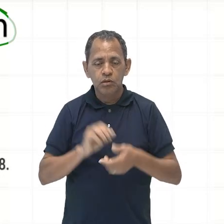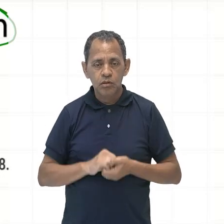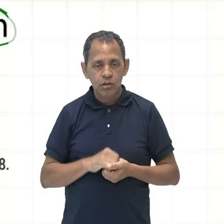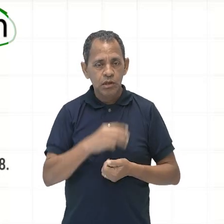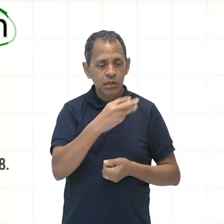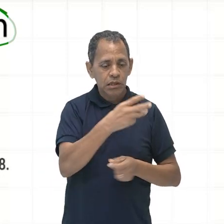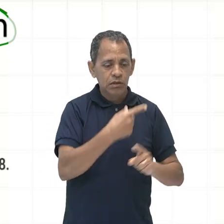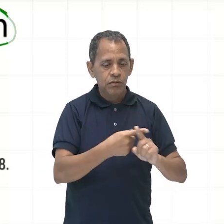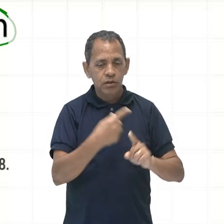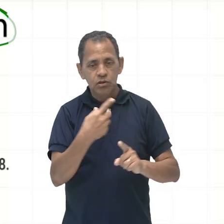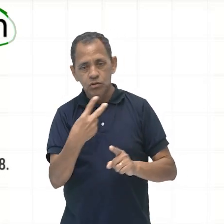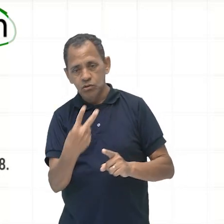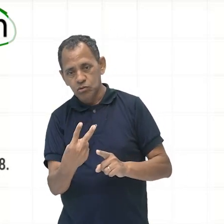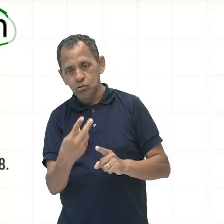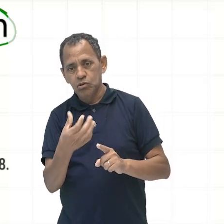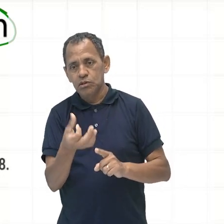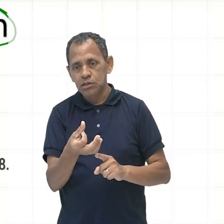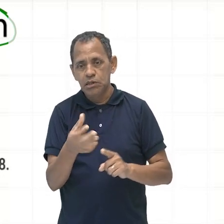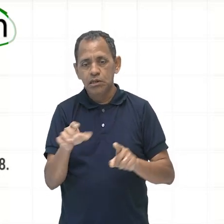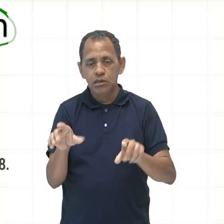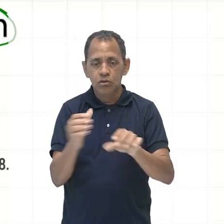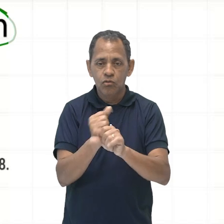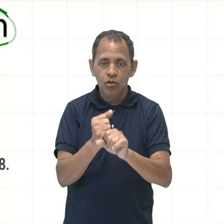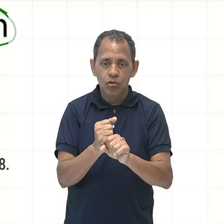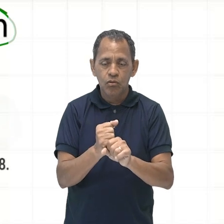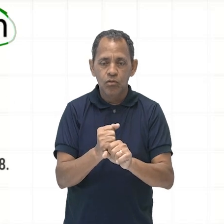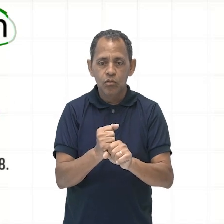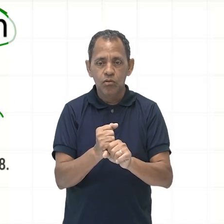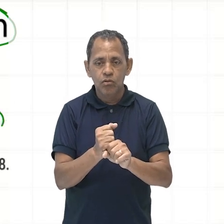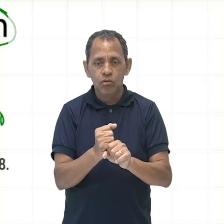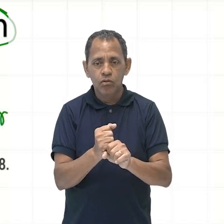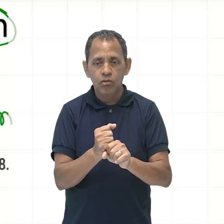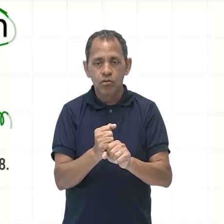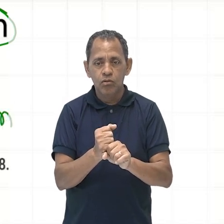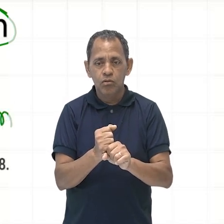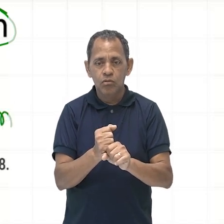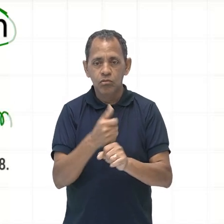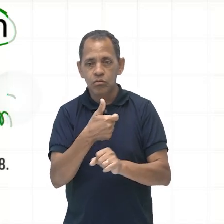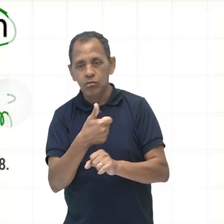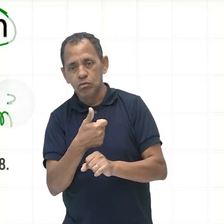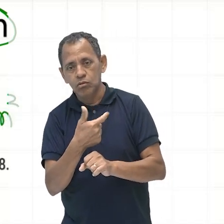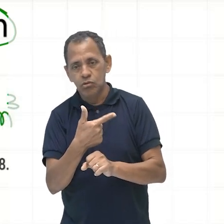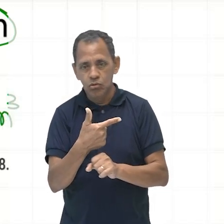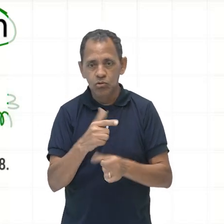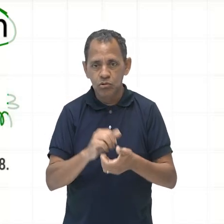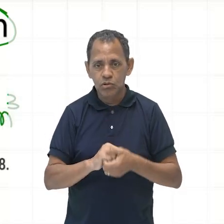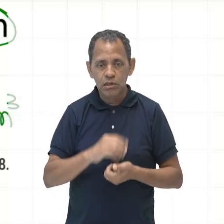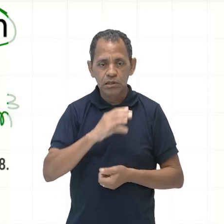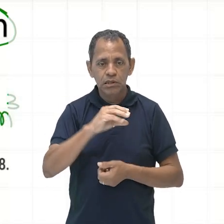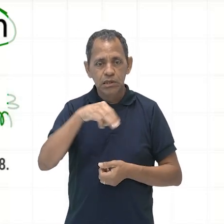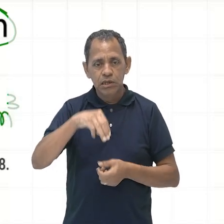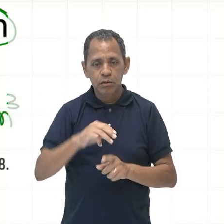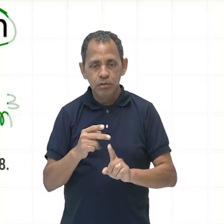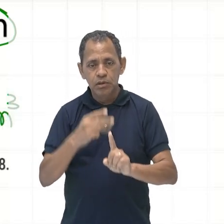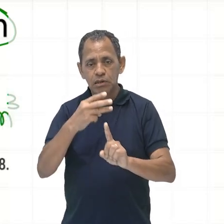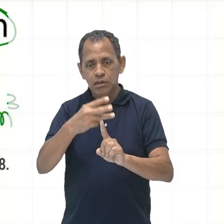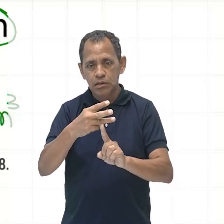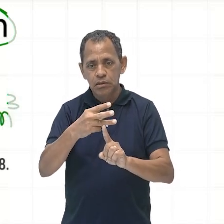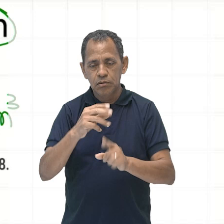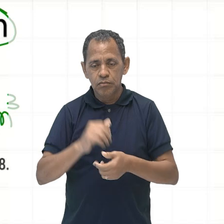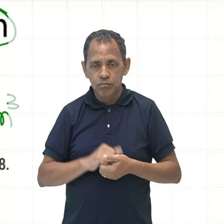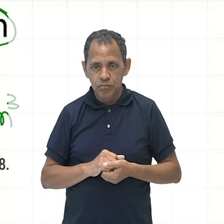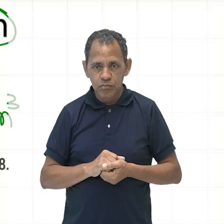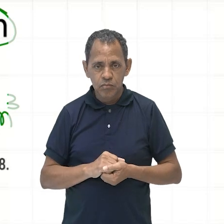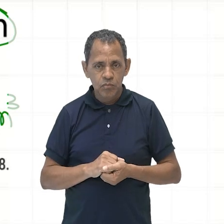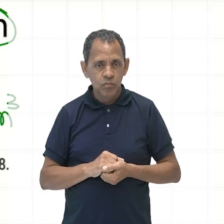6, 6 vezes 2, 12. Então, 12 o quê? Centímetros, e eleva esse centímetro a 3. Então,